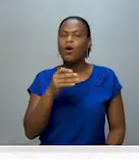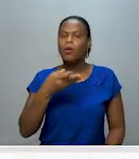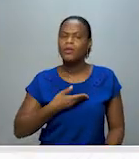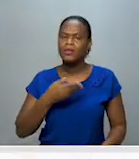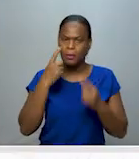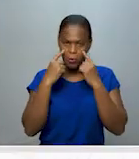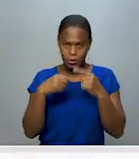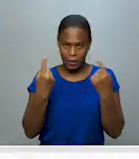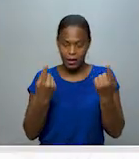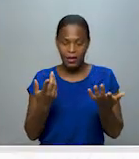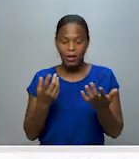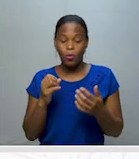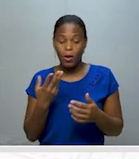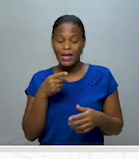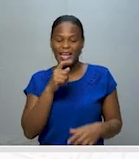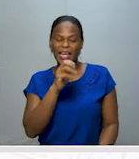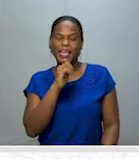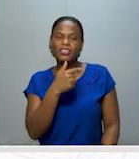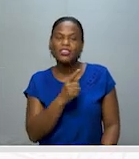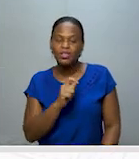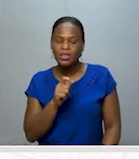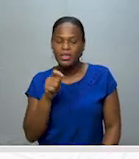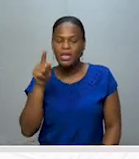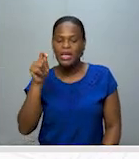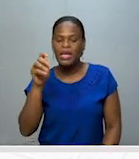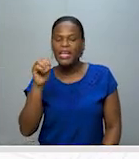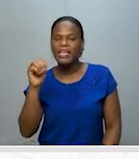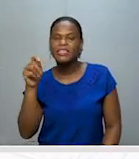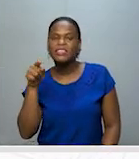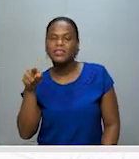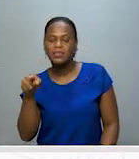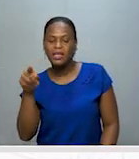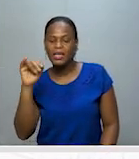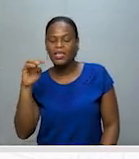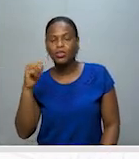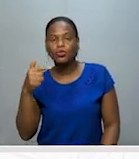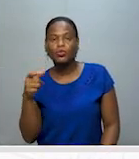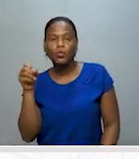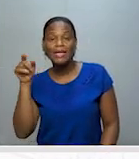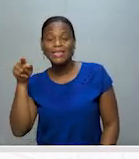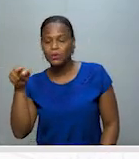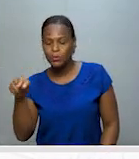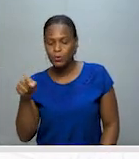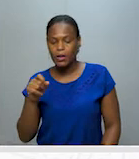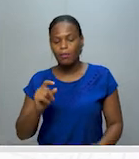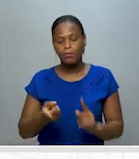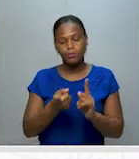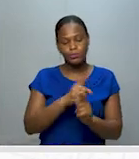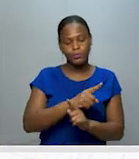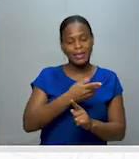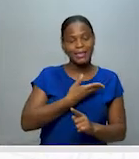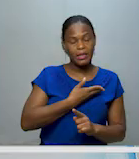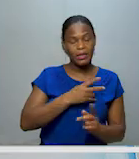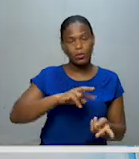demonstrativos, quando aparece este, esse, isto ou isso, passa, portanto, do discurso